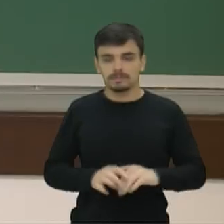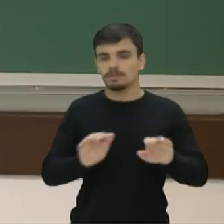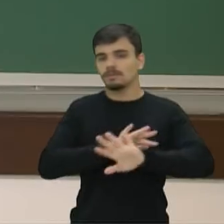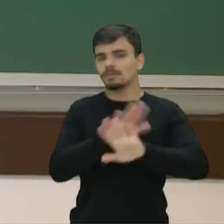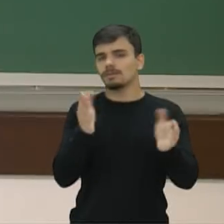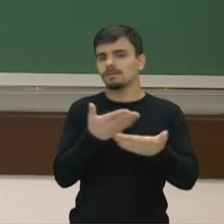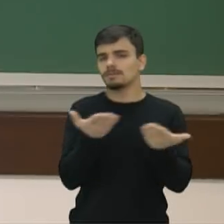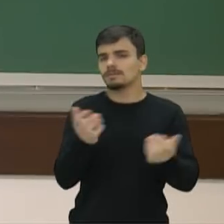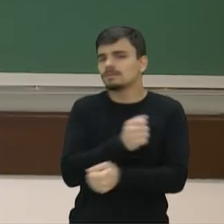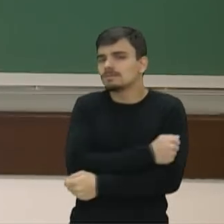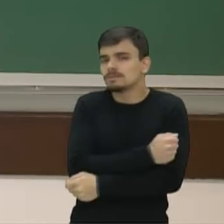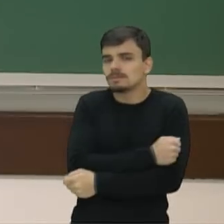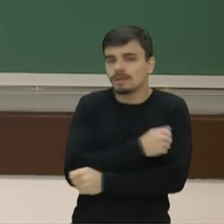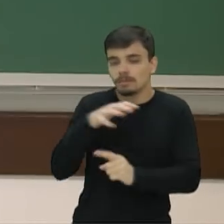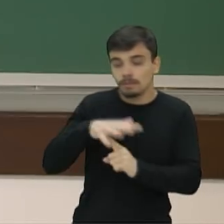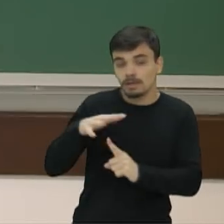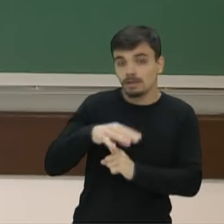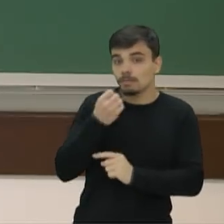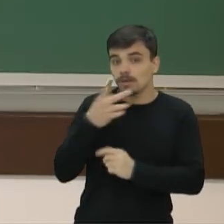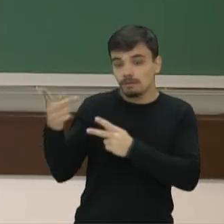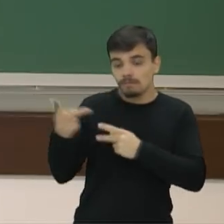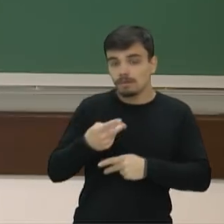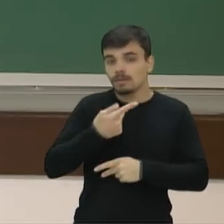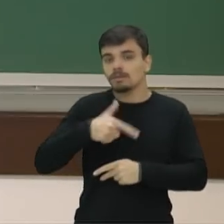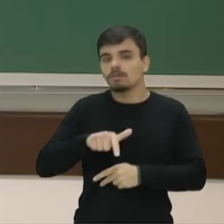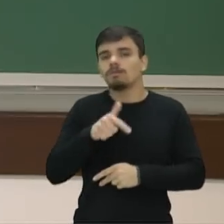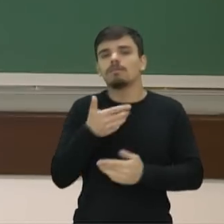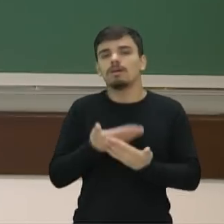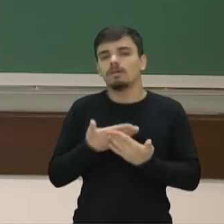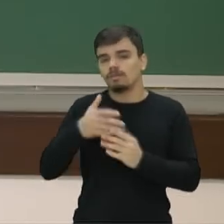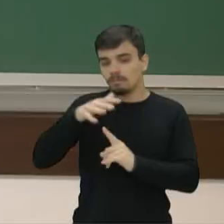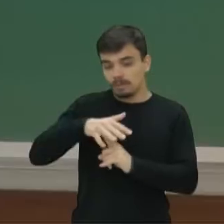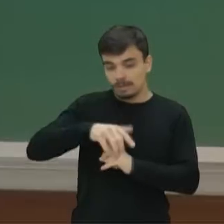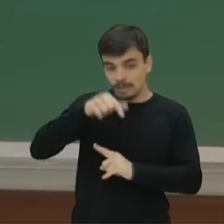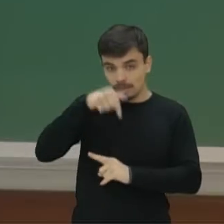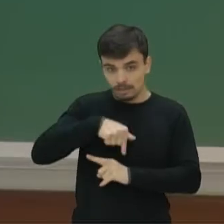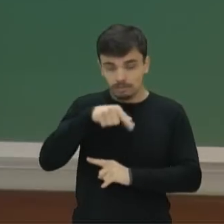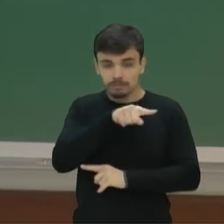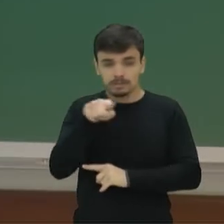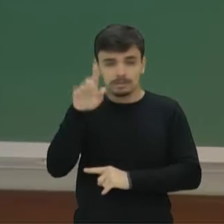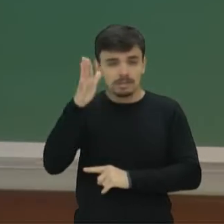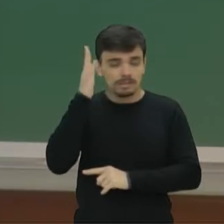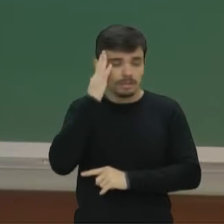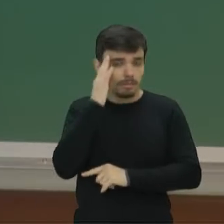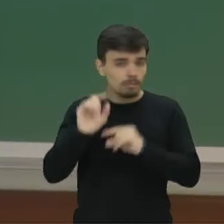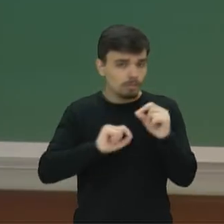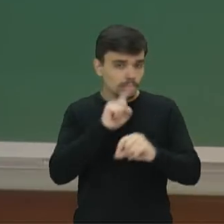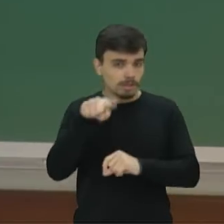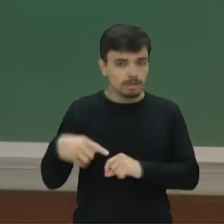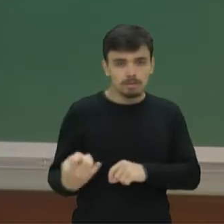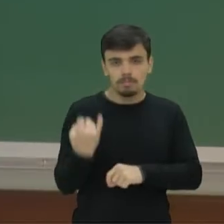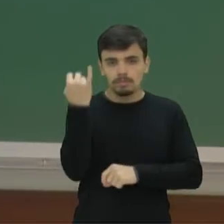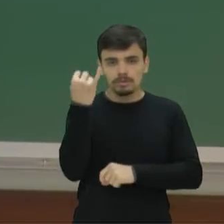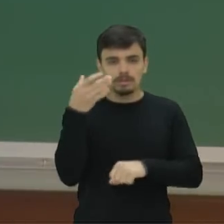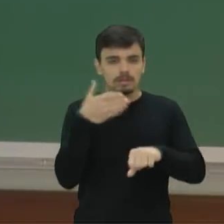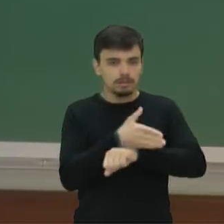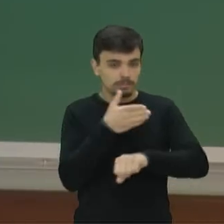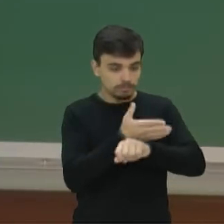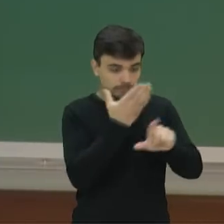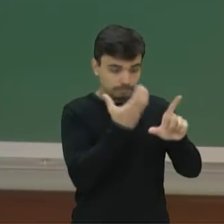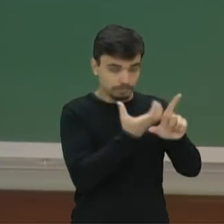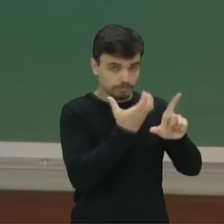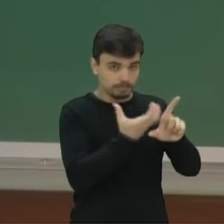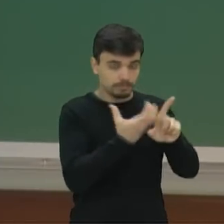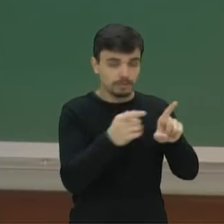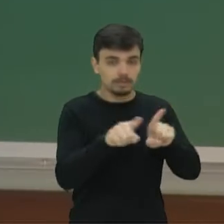Olá, estudante paranaense! Bem-vindo à nossa aula de Geografia do programa Aula Paraná. E como você sabe, é fundamental que você acesse diariamente o Google